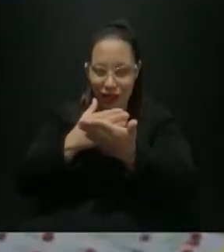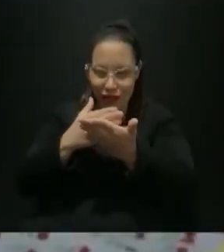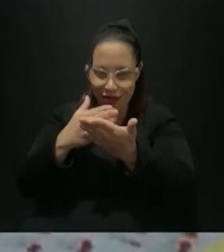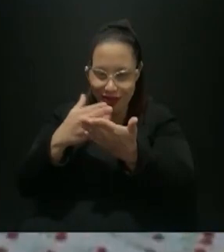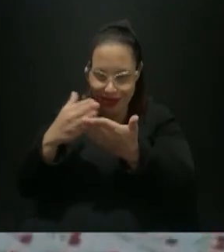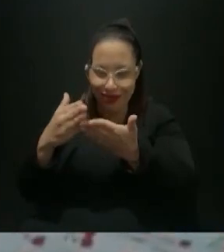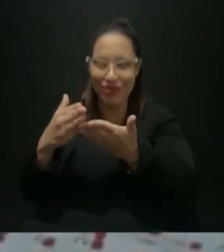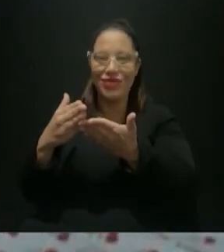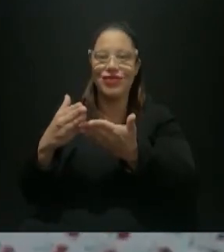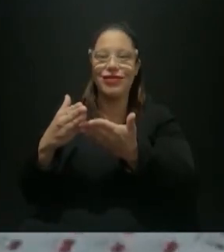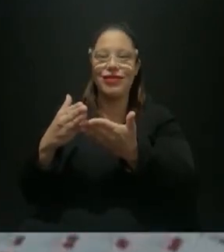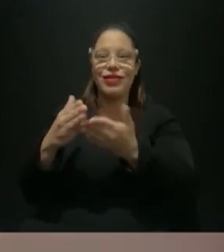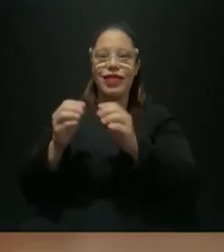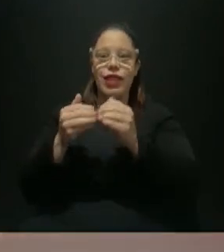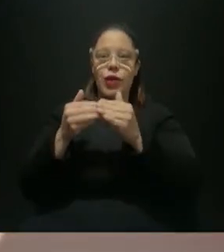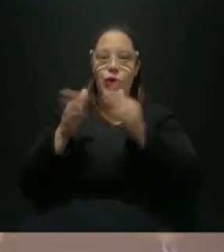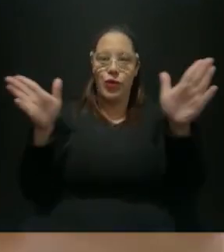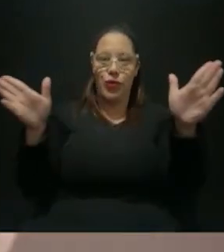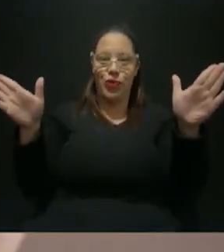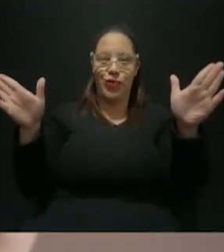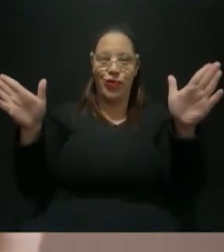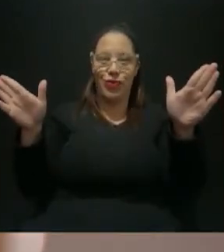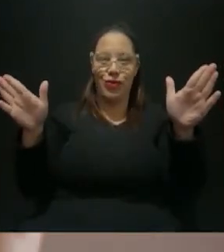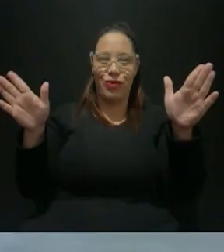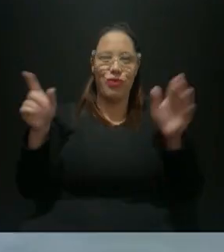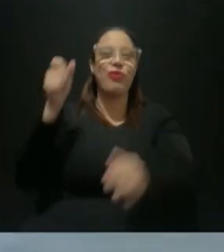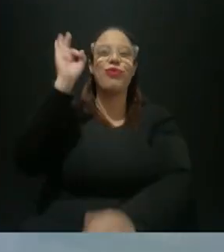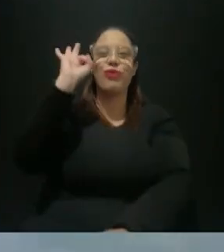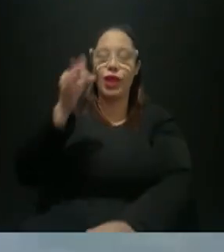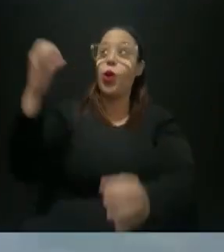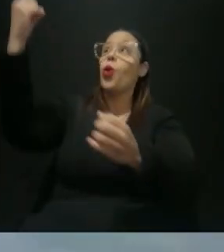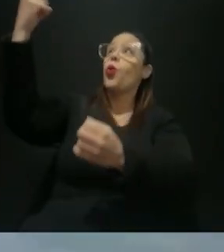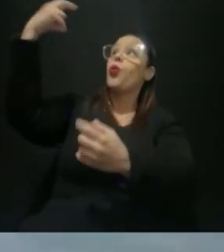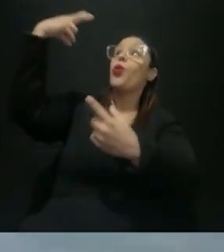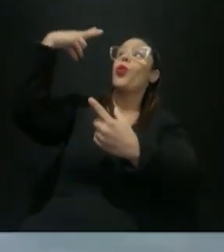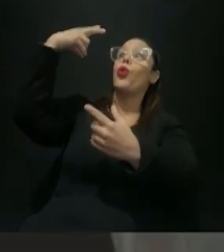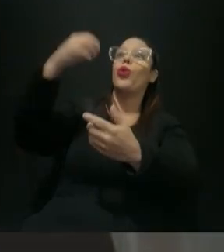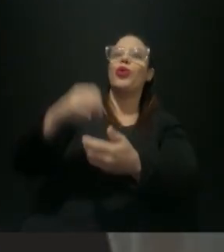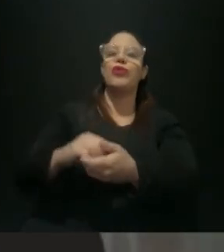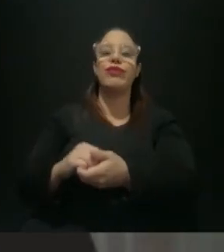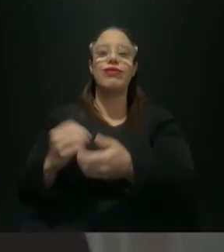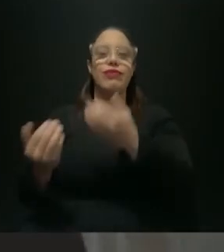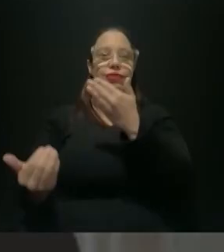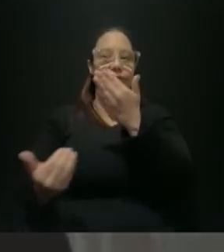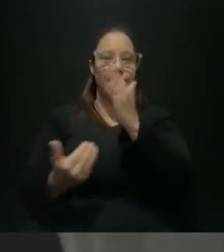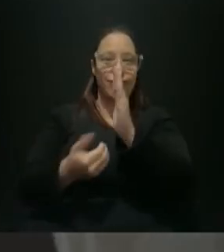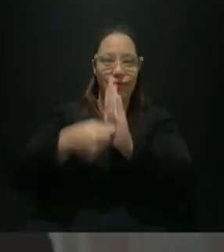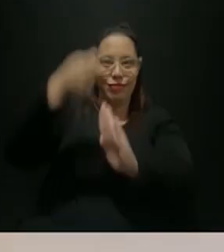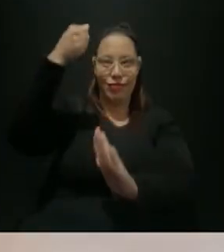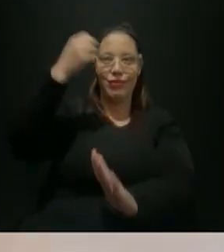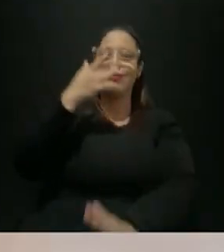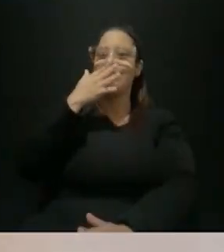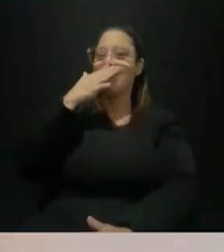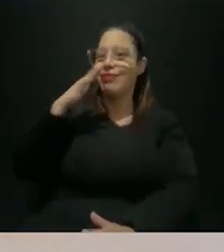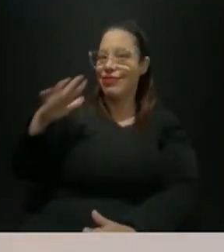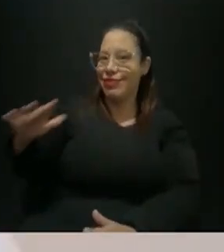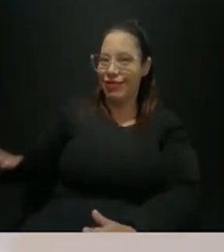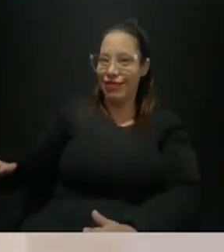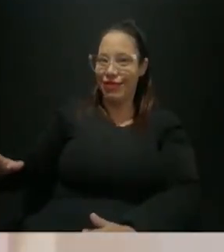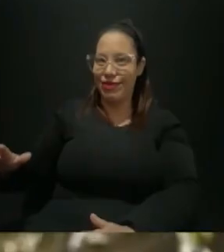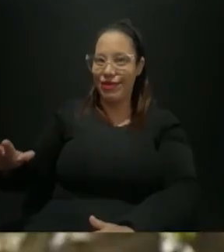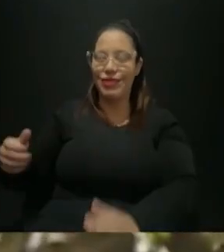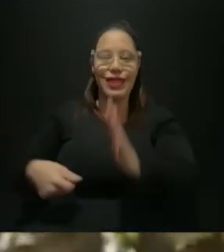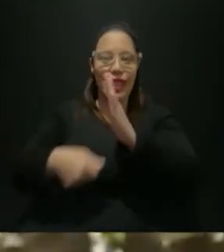abre espaço e é farol. Vem primeiro a primeira infância